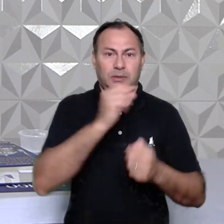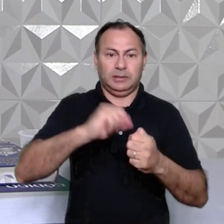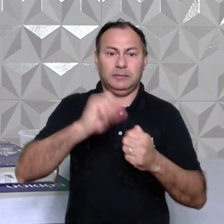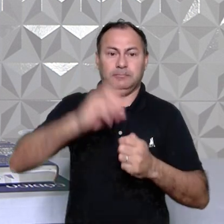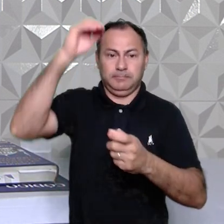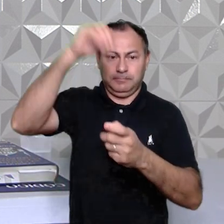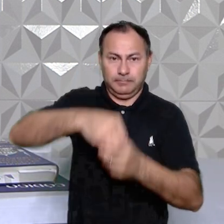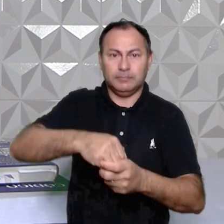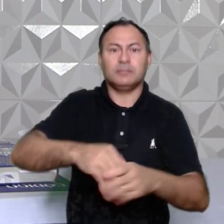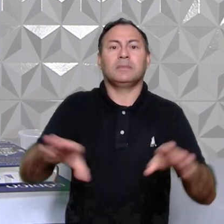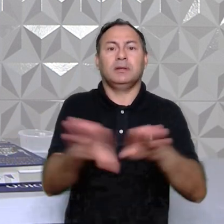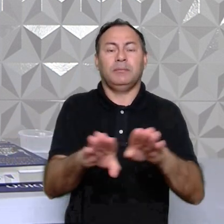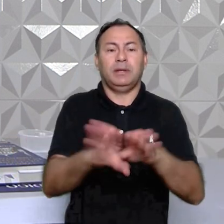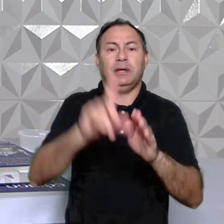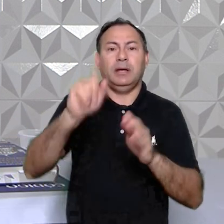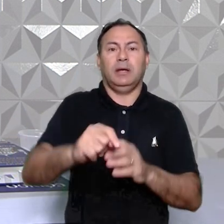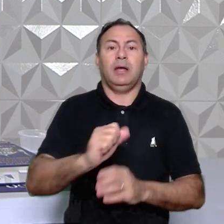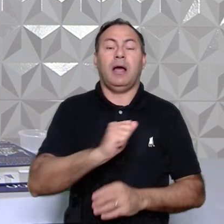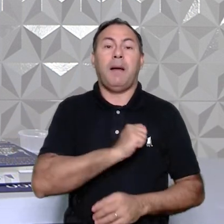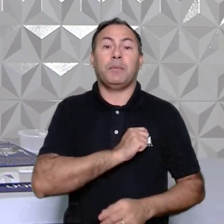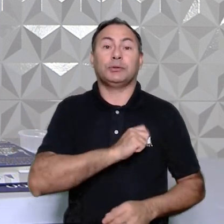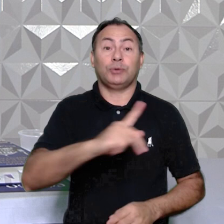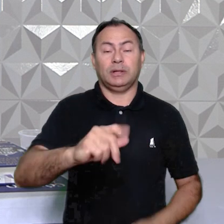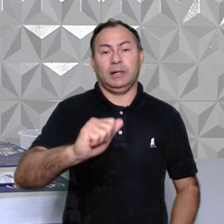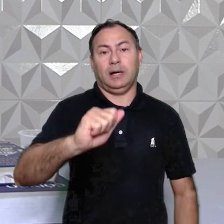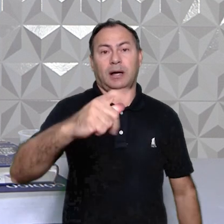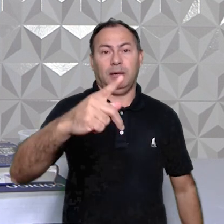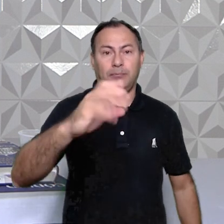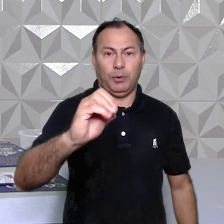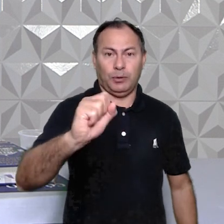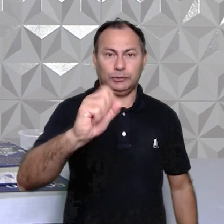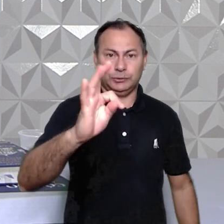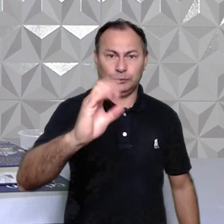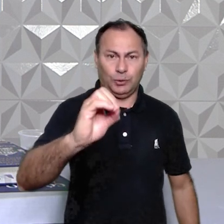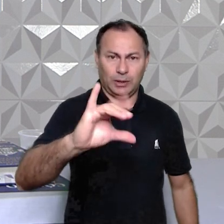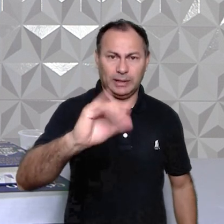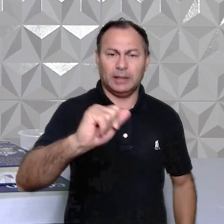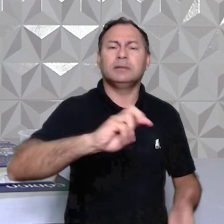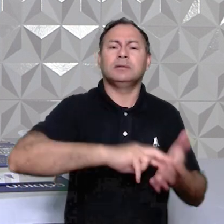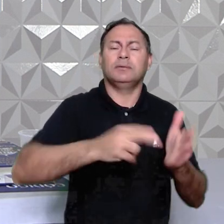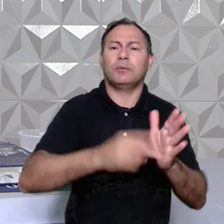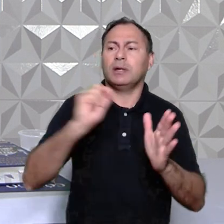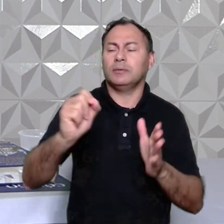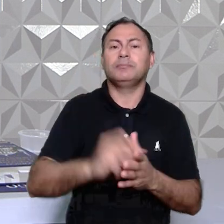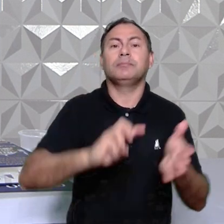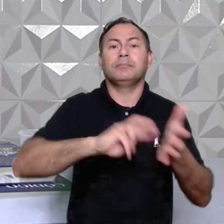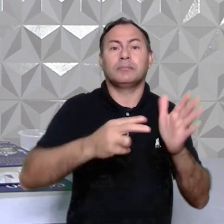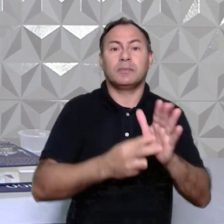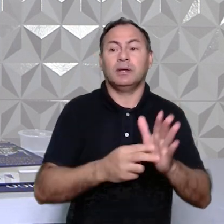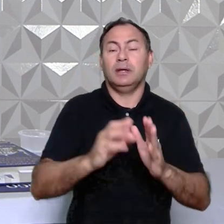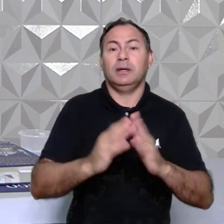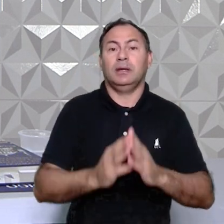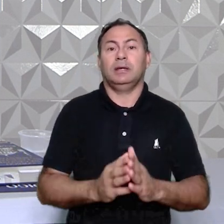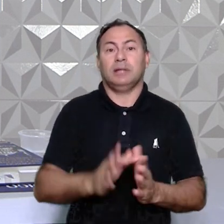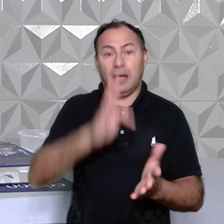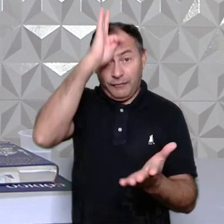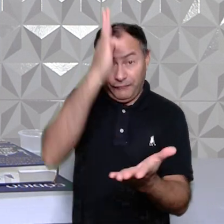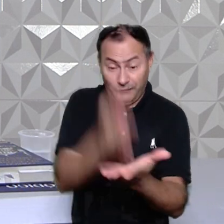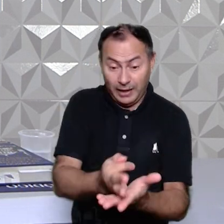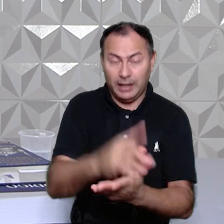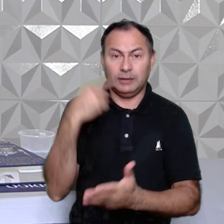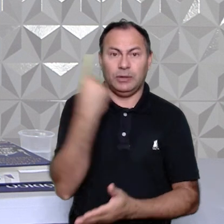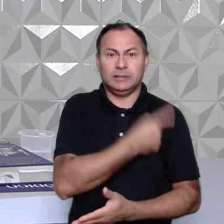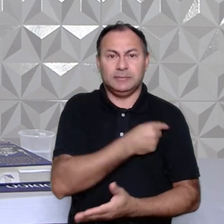fazemos parte, ela também é apostólica. O que significa apostólica? Significa que essa fé que